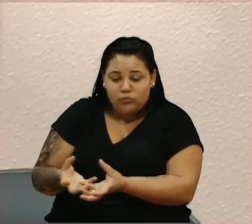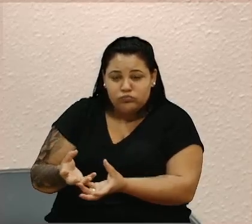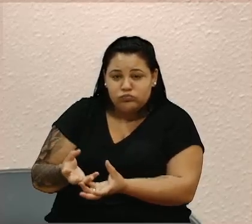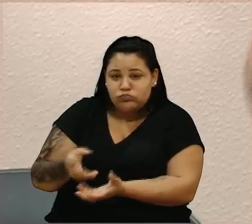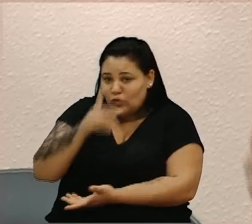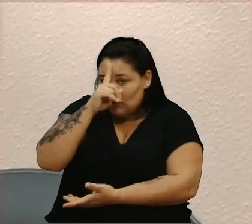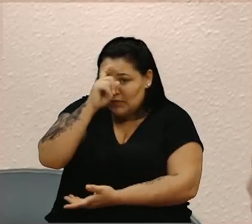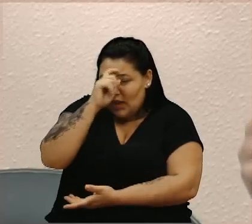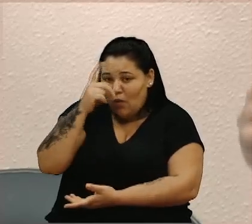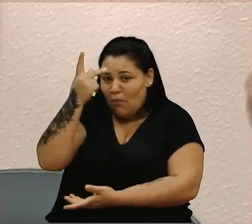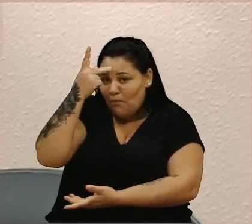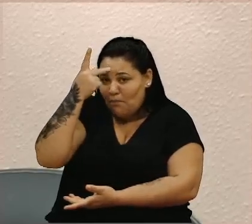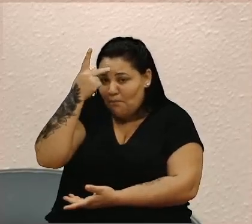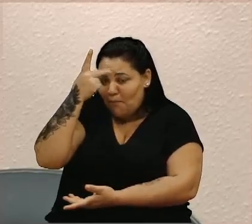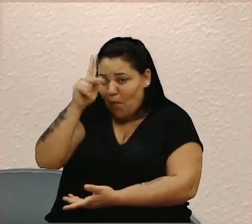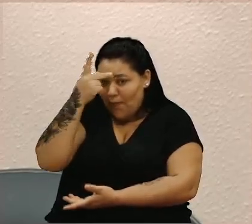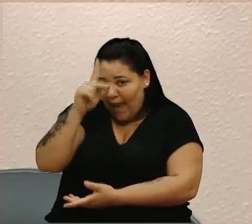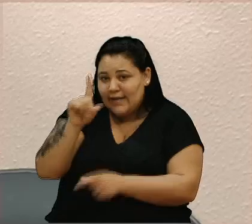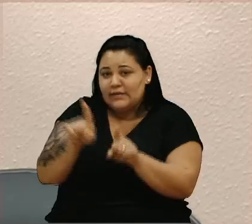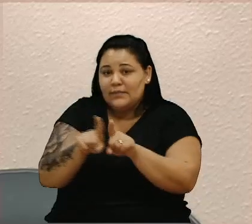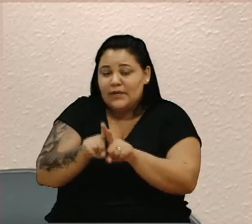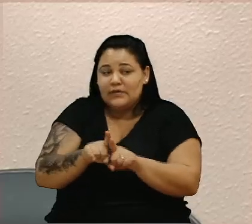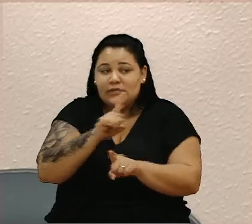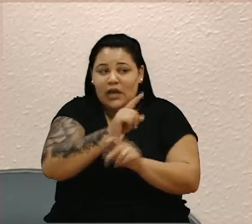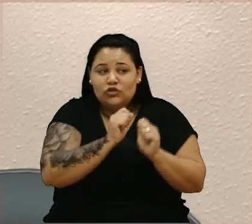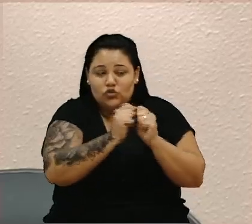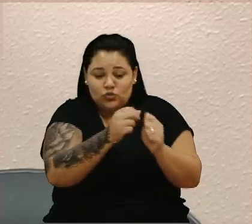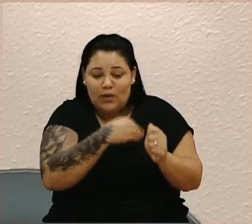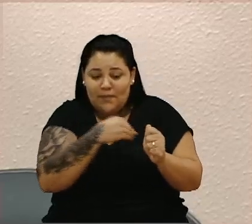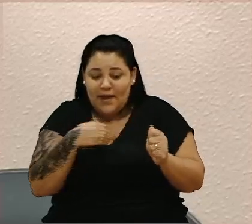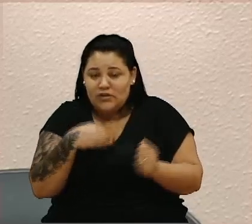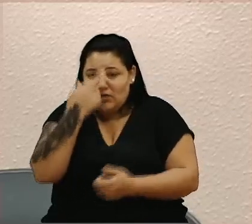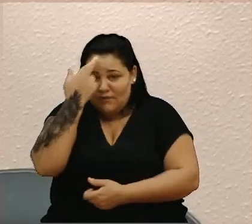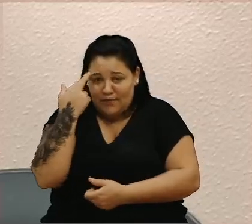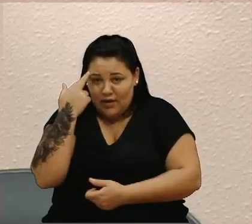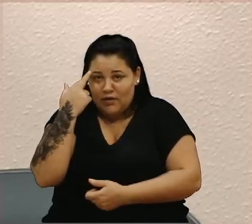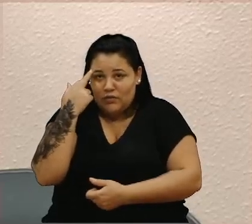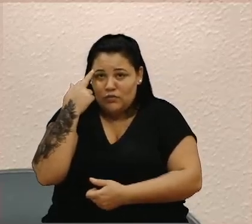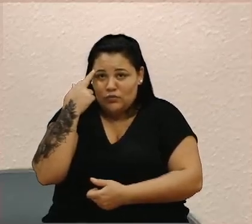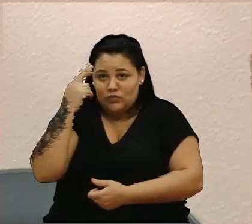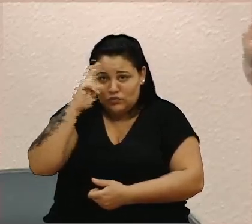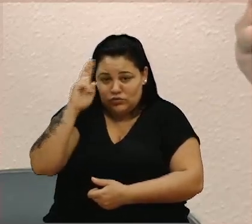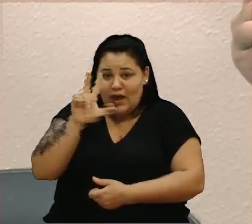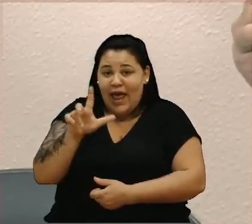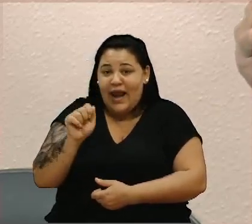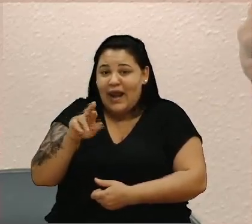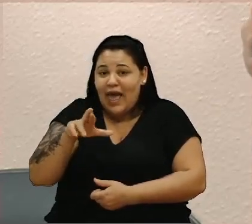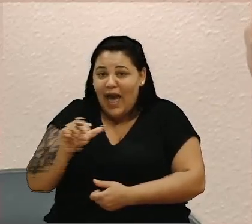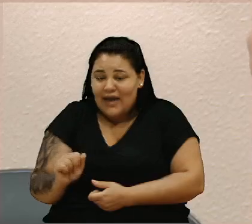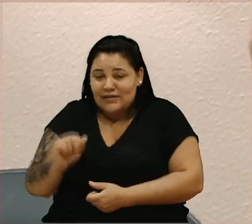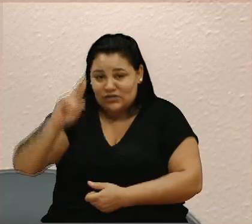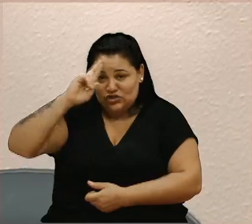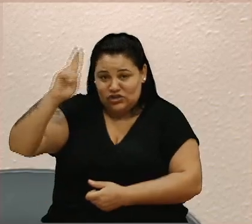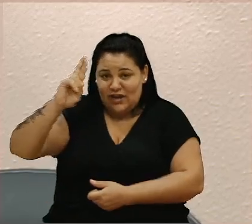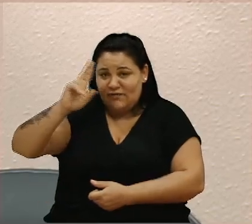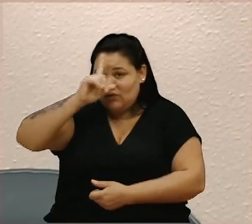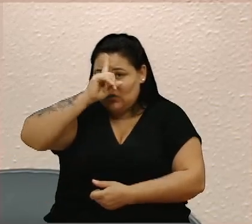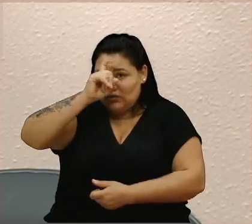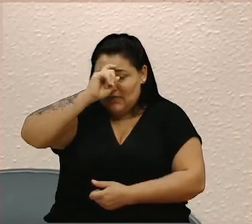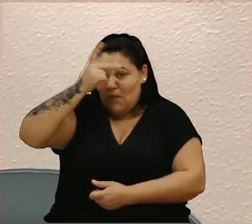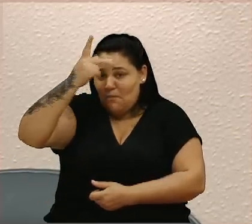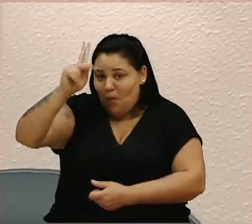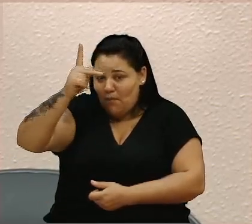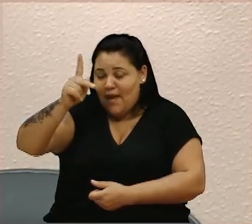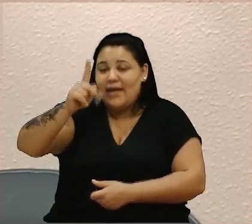lá o vereador Rafael Bueno, a doutora Izar, que é diretora do HG, e a Lara, que é diretora do Hospital